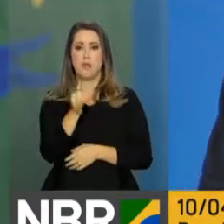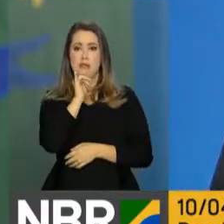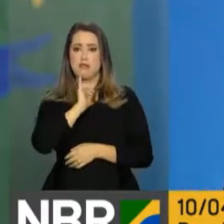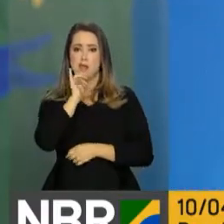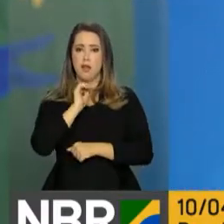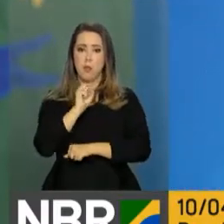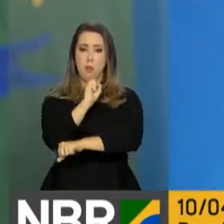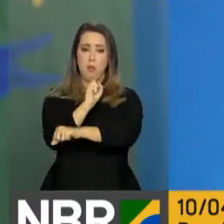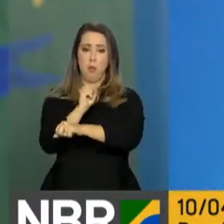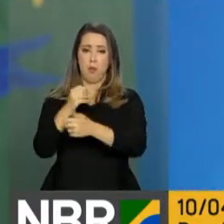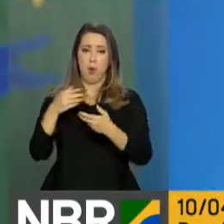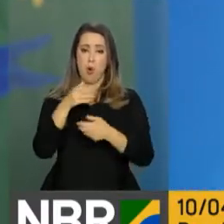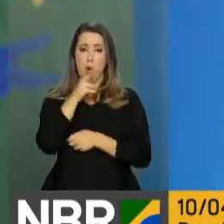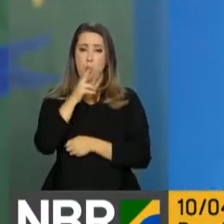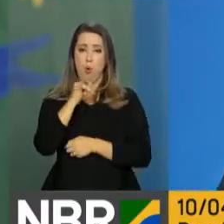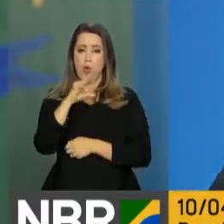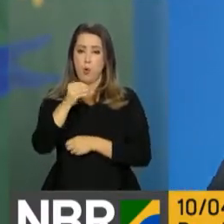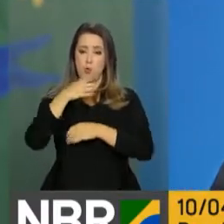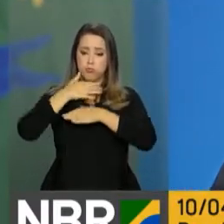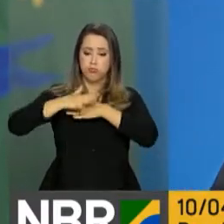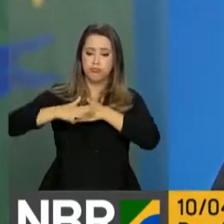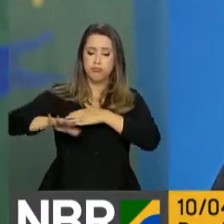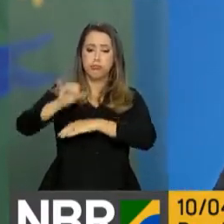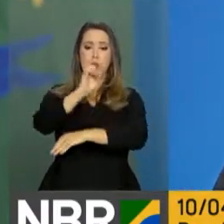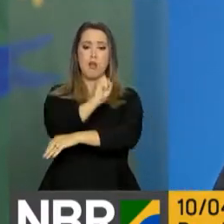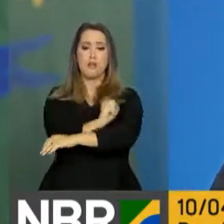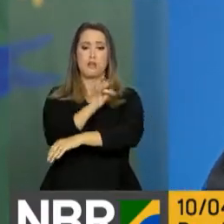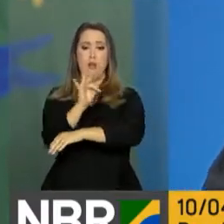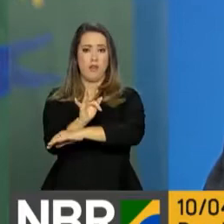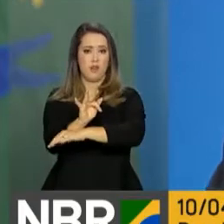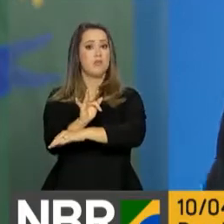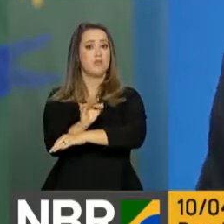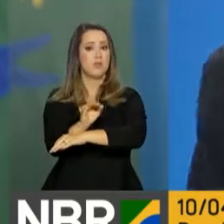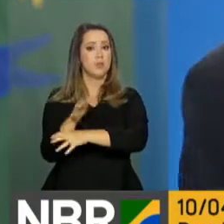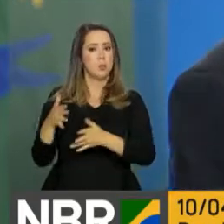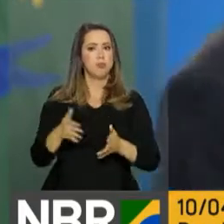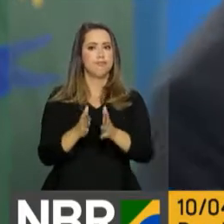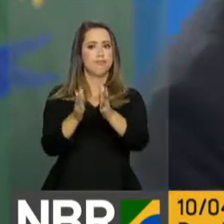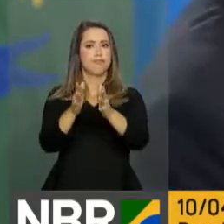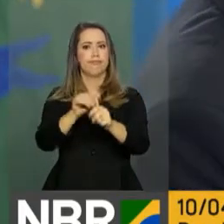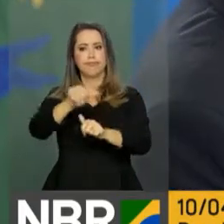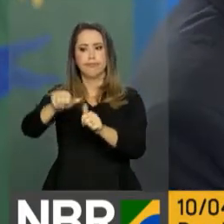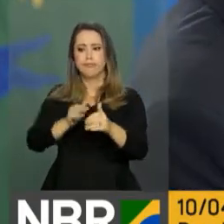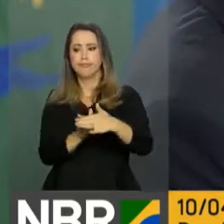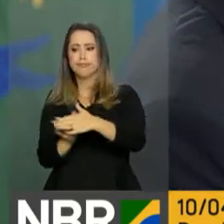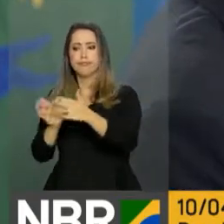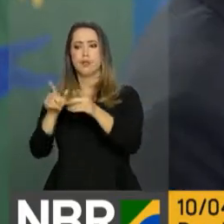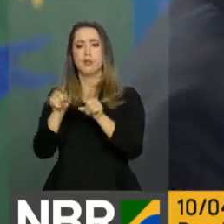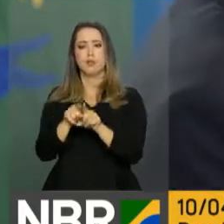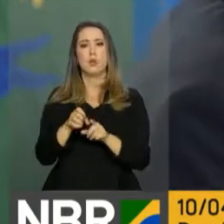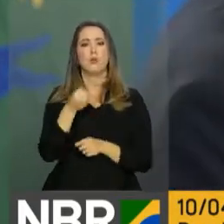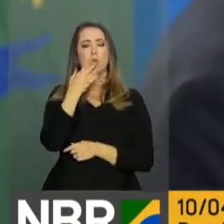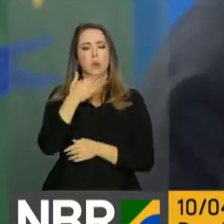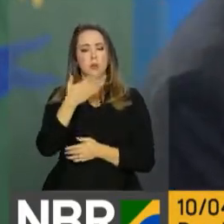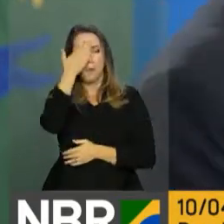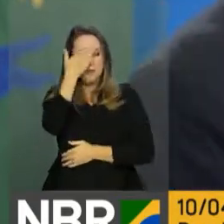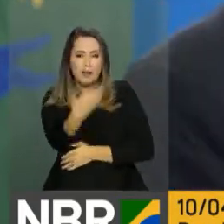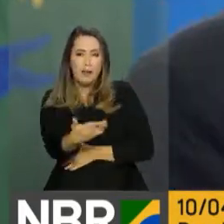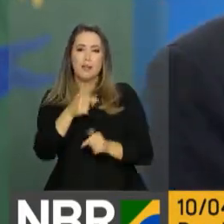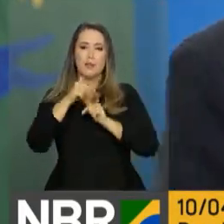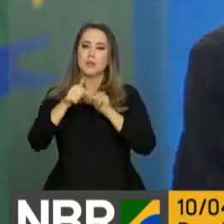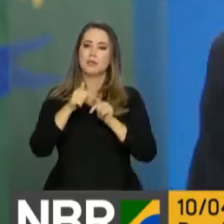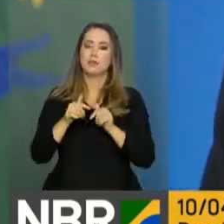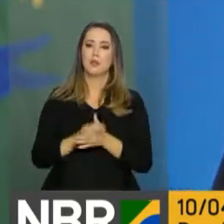São Francisco. Portanto, Hélder, muito obrigado por seu empenho e por sua dedicação e muito sucesso no futuro.